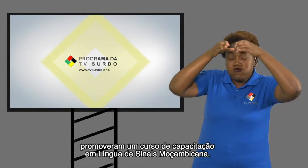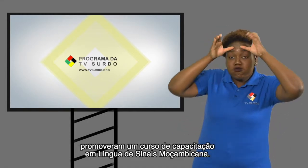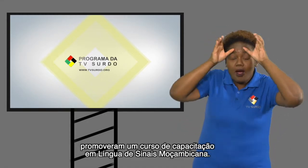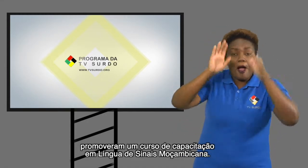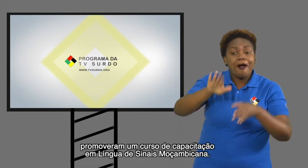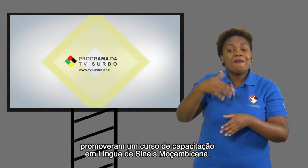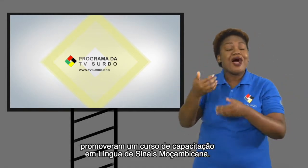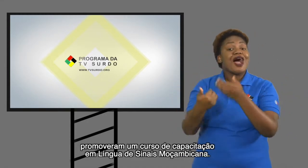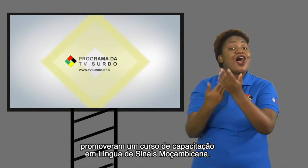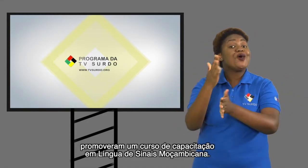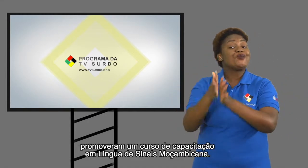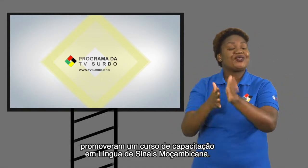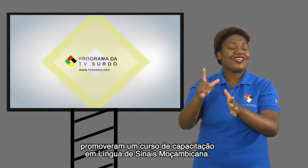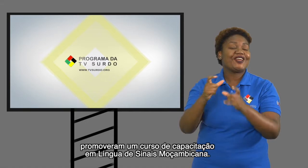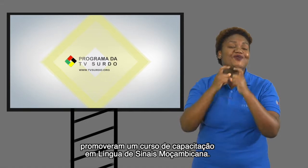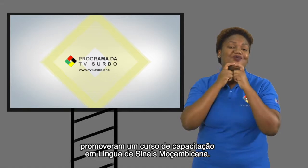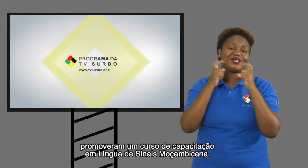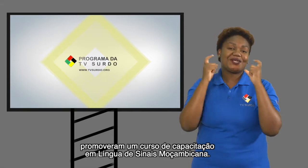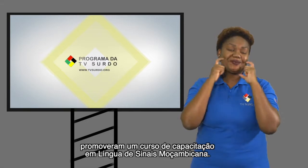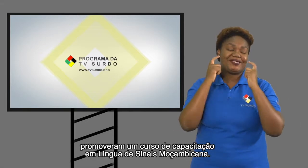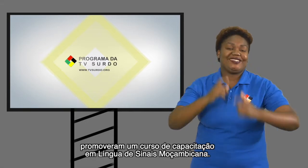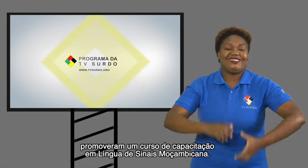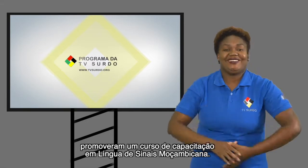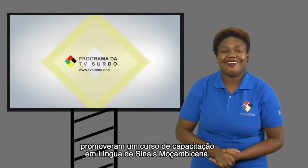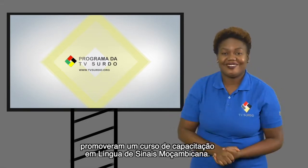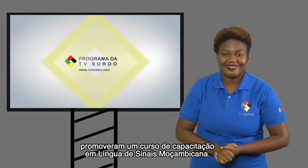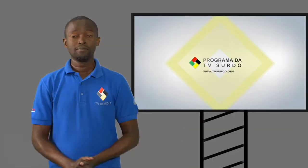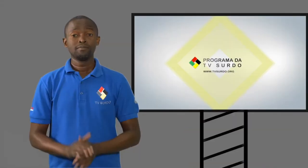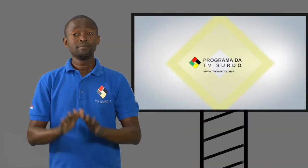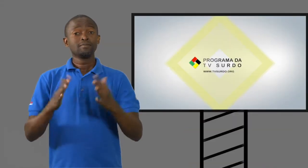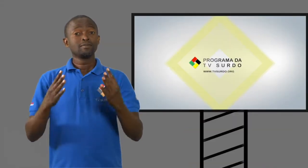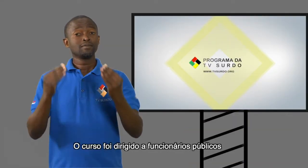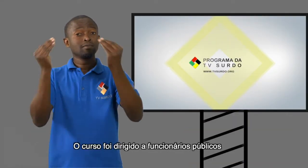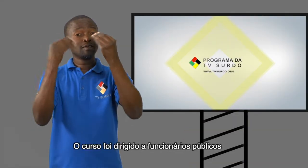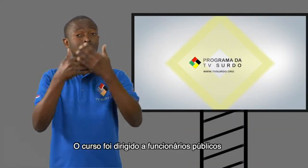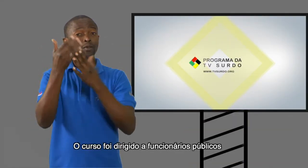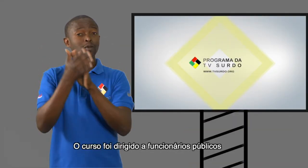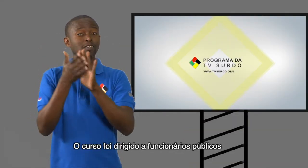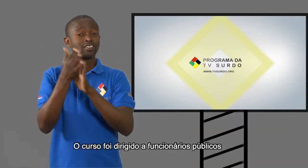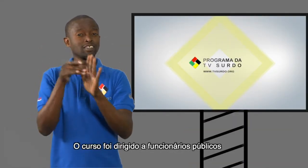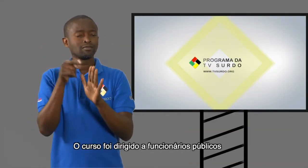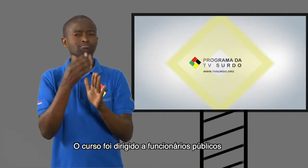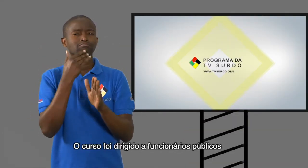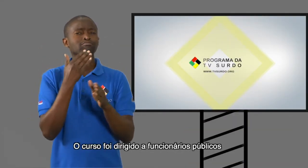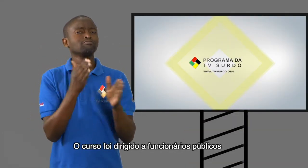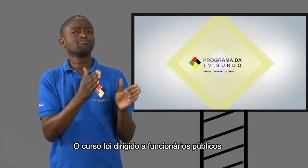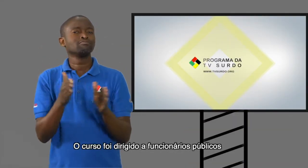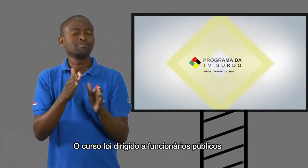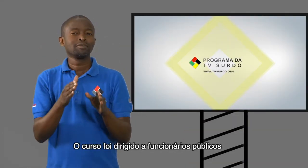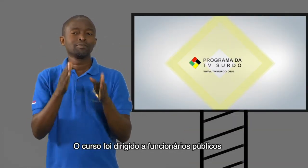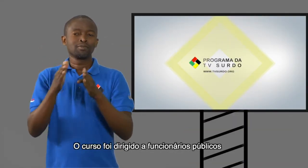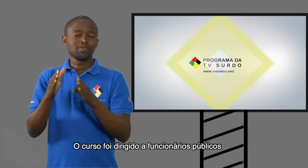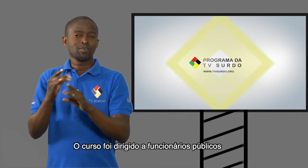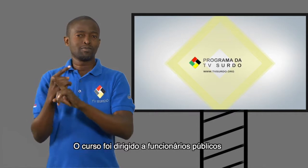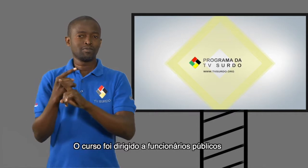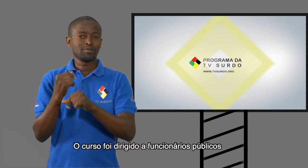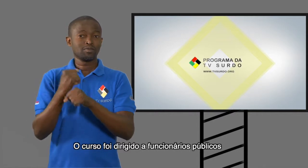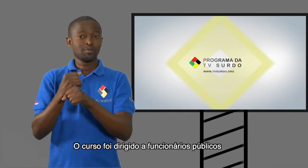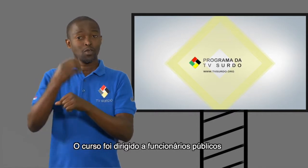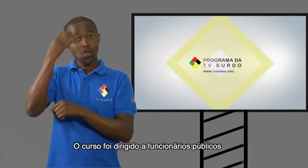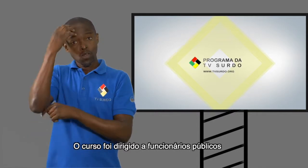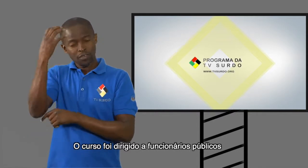de capacitação em língua de sinais moçambicana. O curso foi dirigido a funcionários públicos e